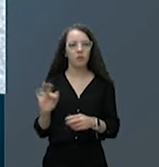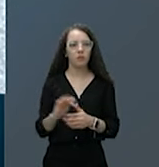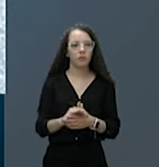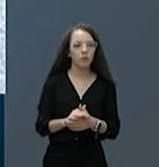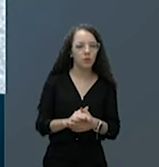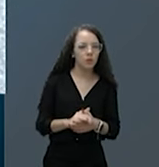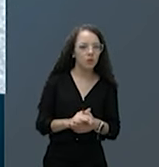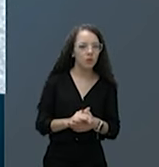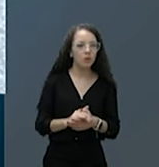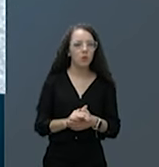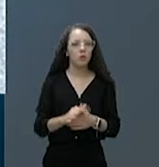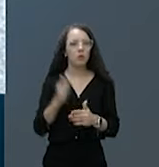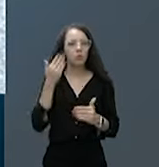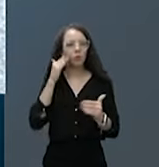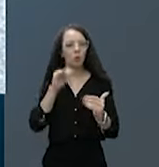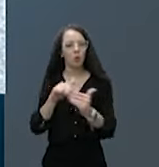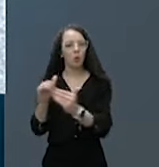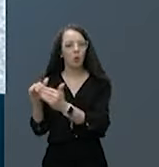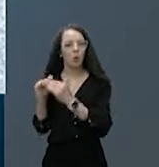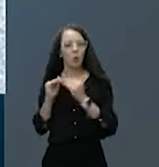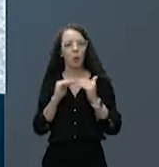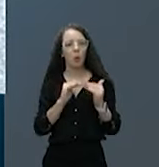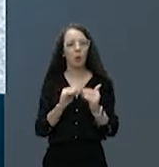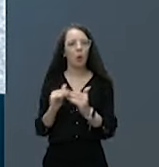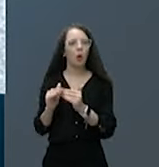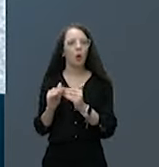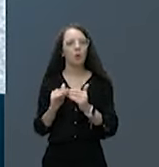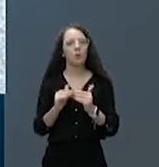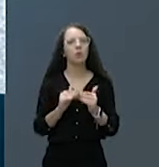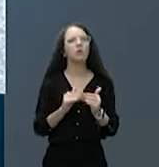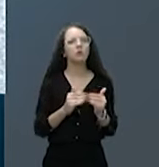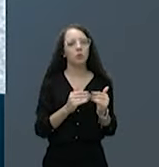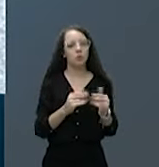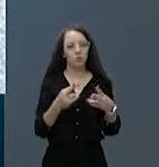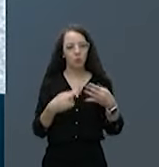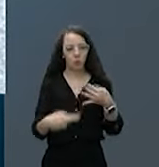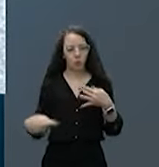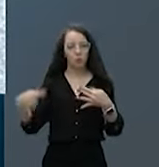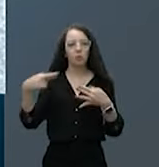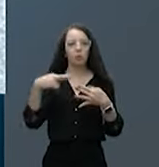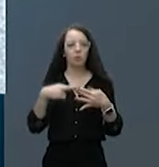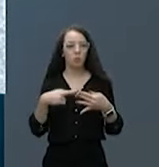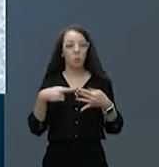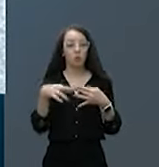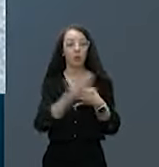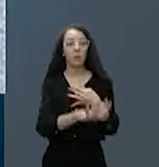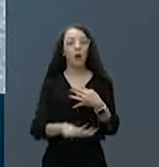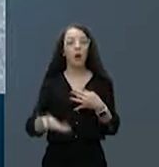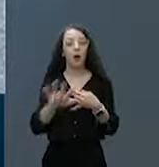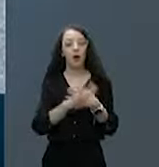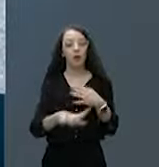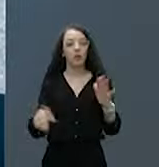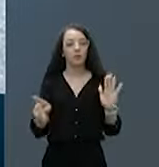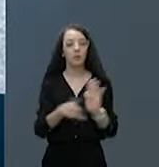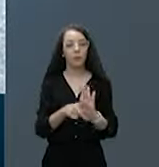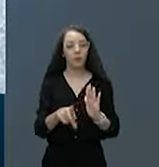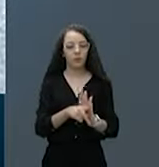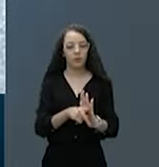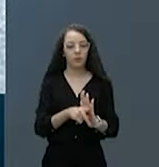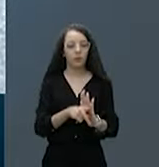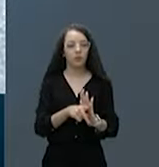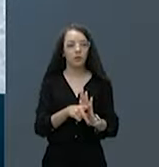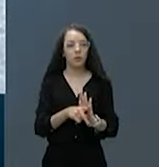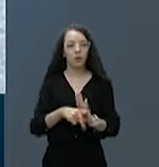diversos quando realizado no exame de conformidade do recurso extraordinário, que é o âmbito da minha